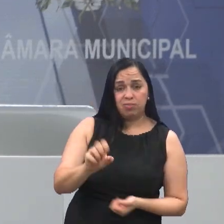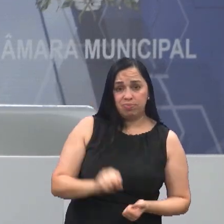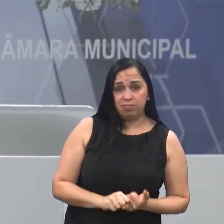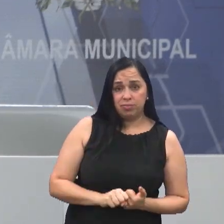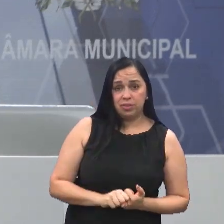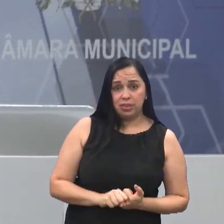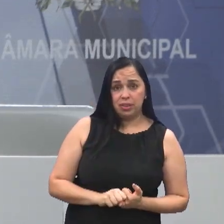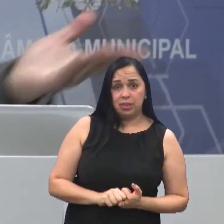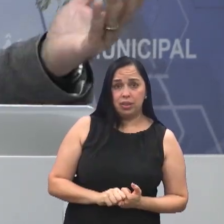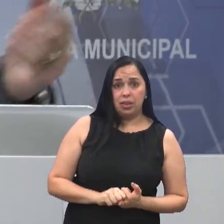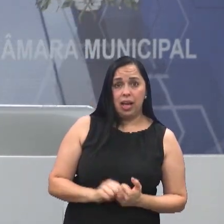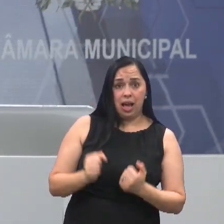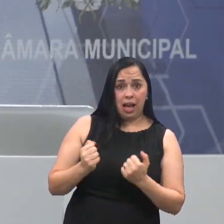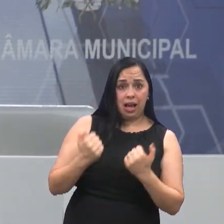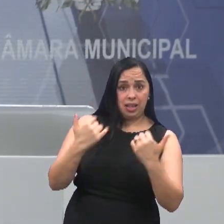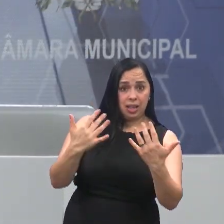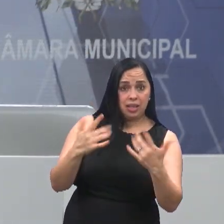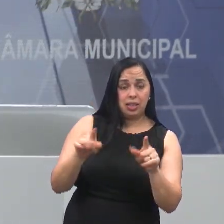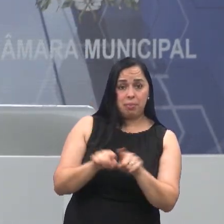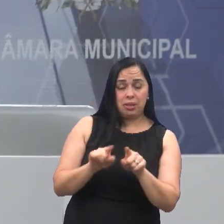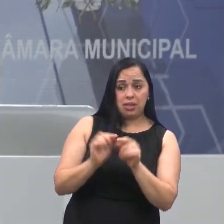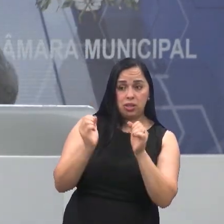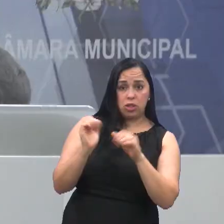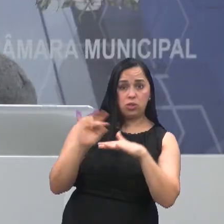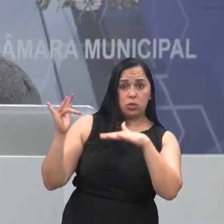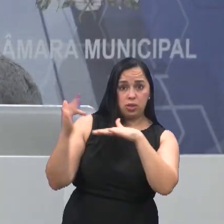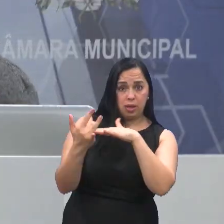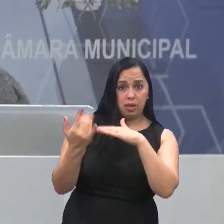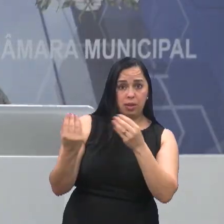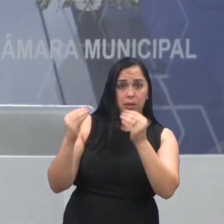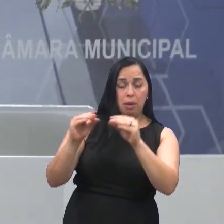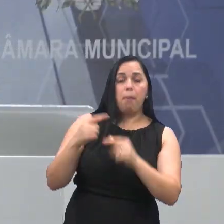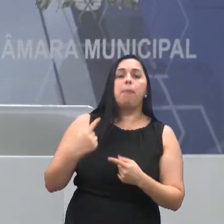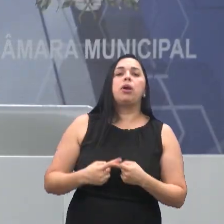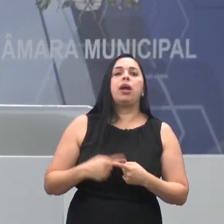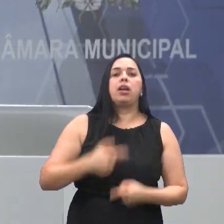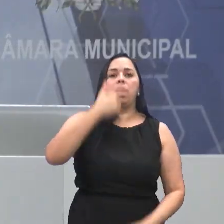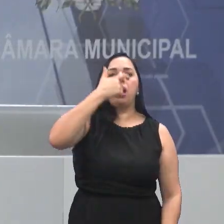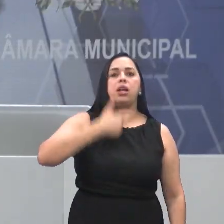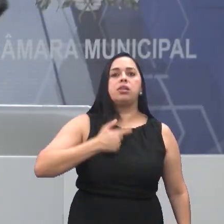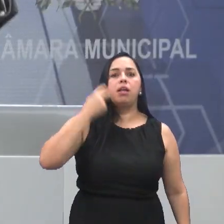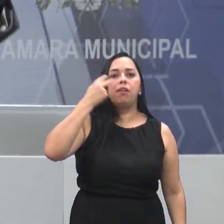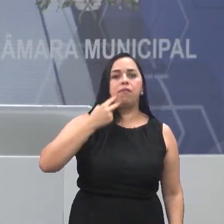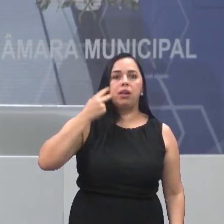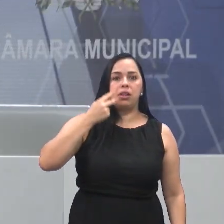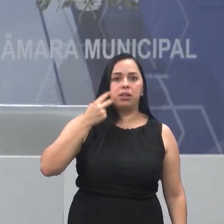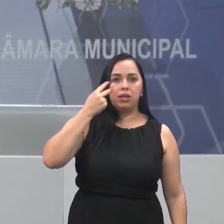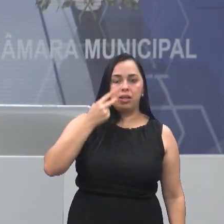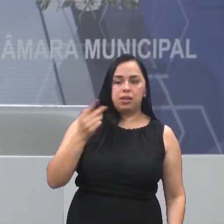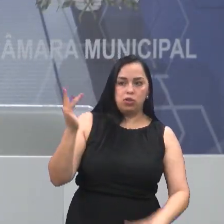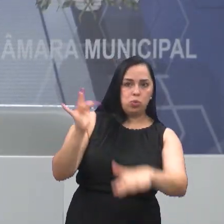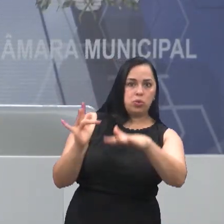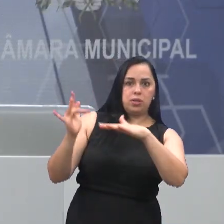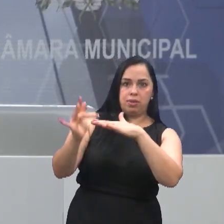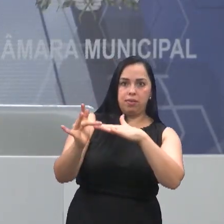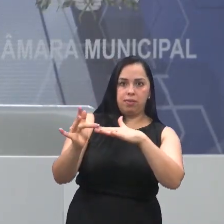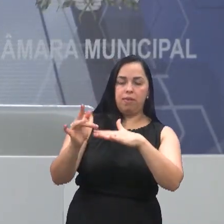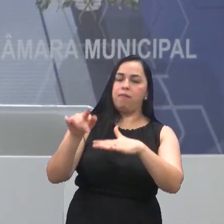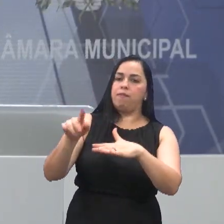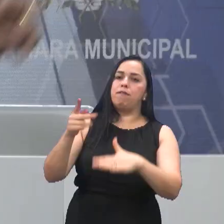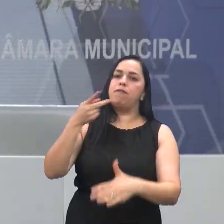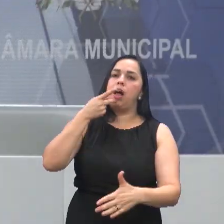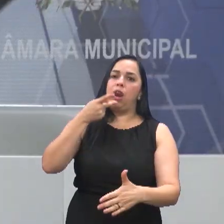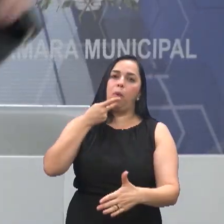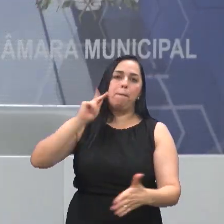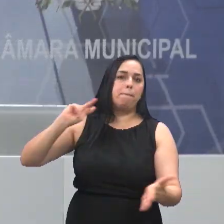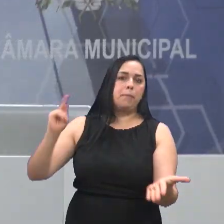apenas no plenário, mas nas suas redes sociais. Porque com este vereador, Vossa Excelência, nas suas redes sociais, faltou com a verdade.